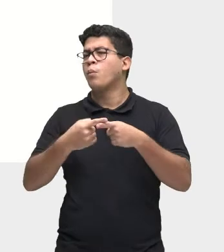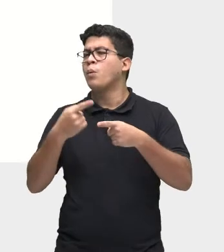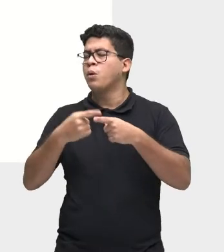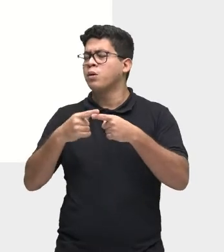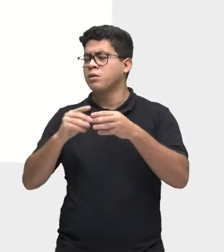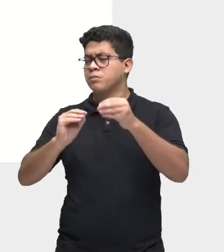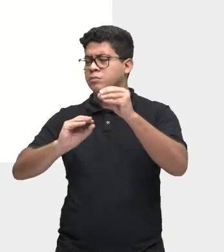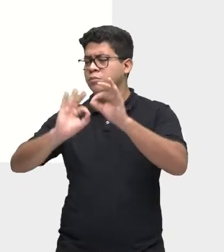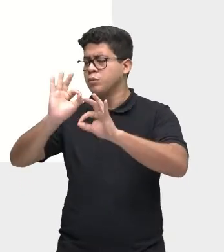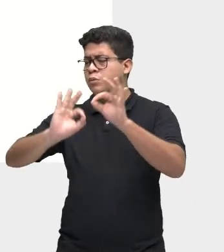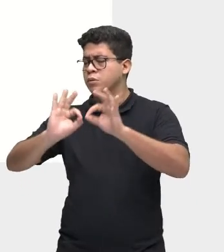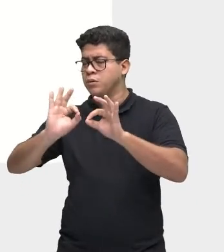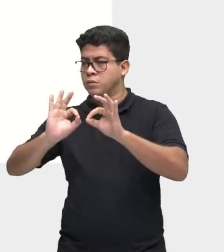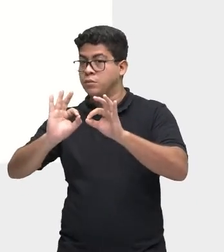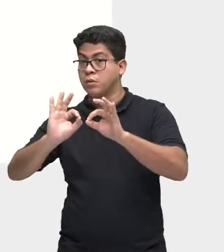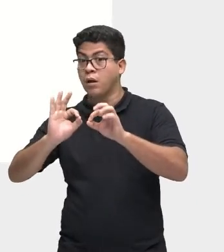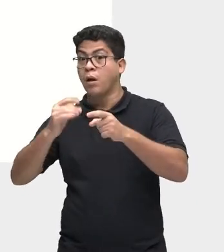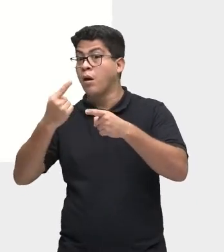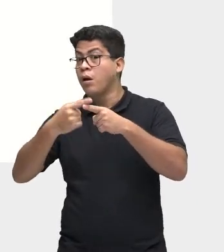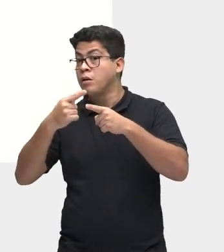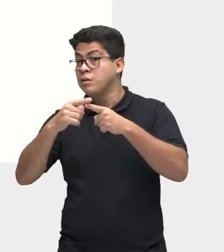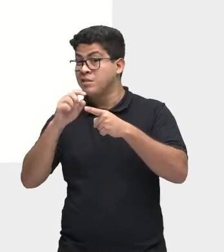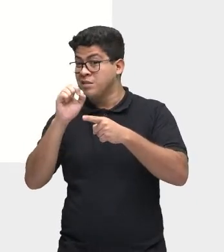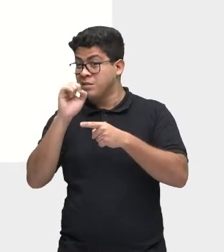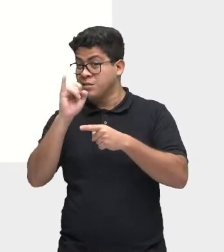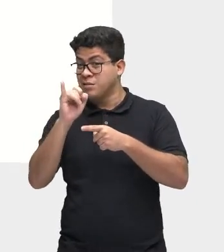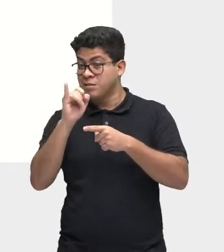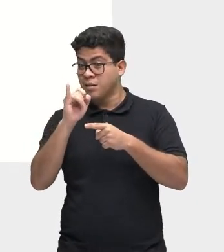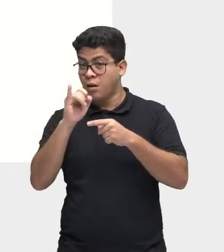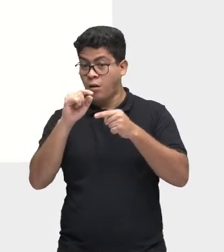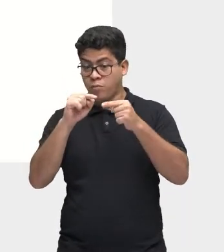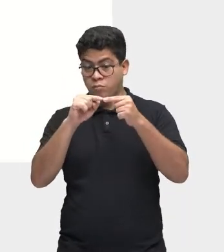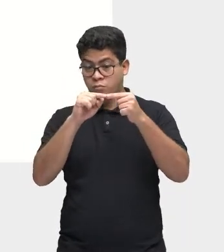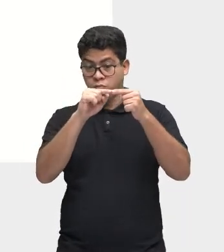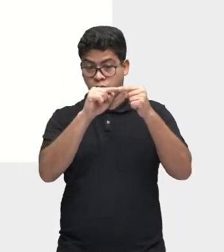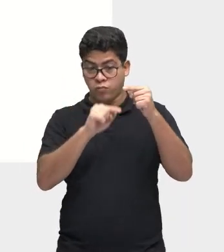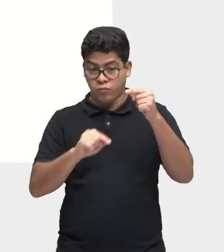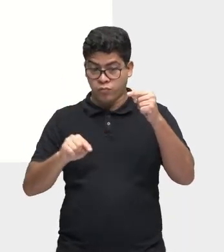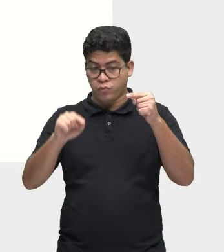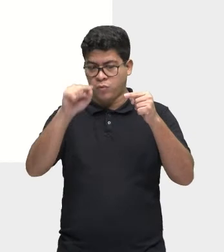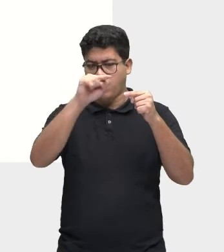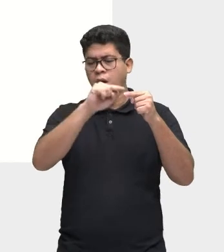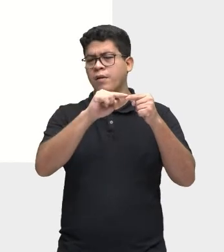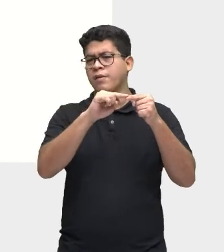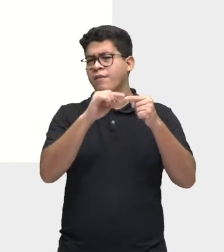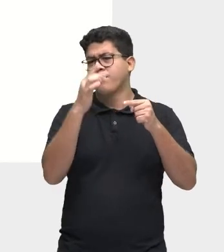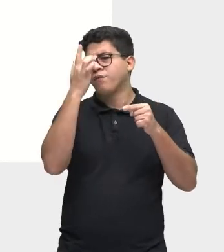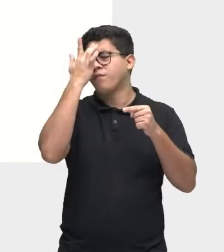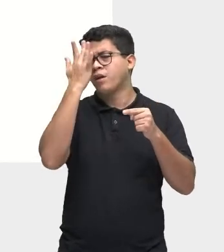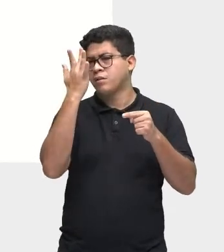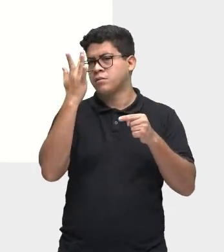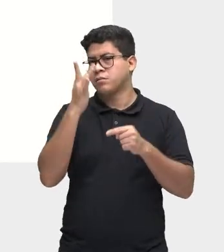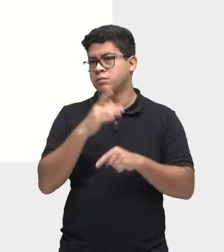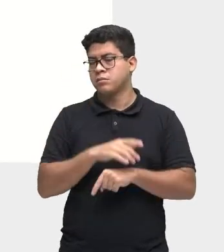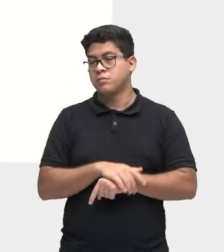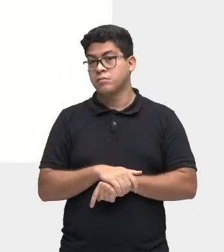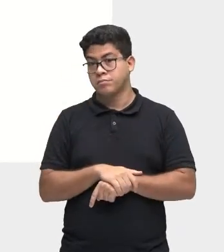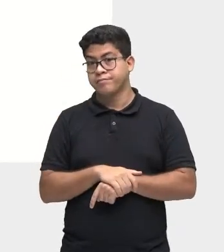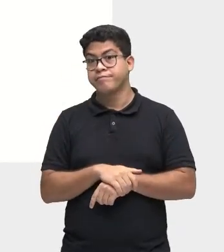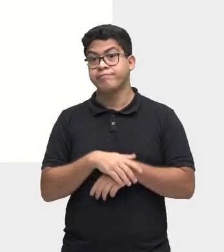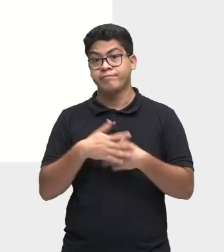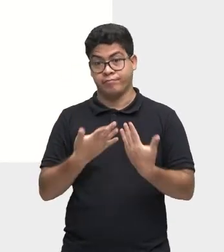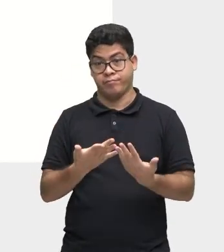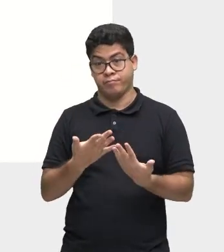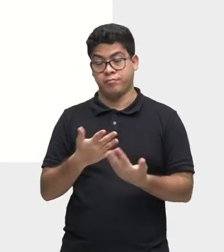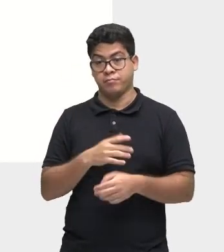isso? Porque quando a gente resolve isso aqui, ó, a gente tem um valor exato, aí facilita o nosso cálculo. Então,